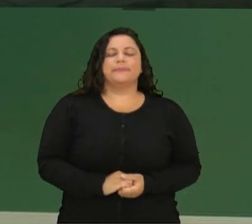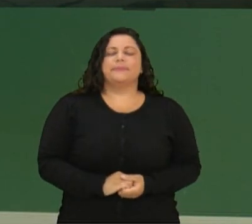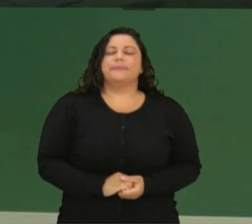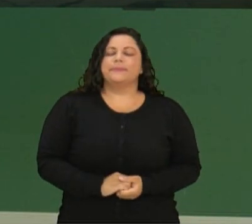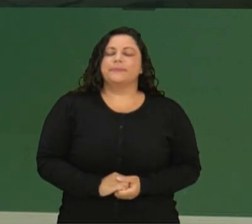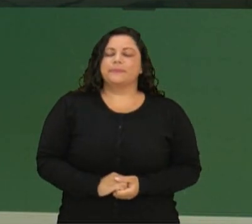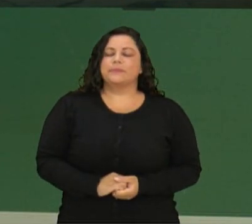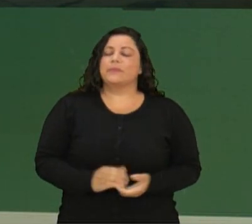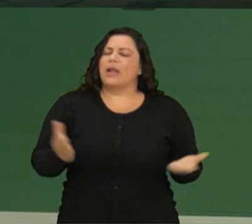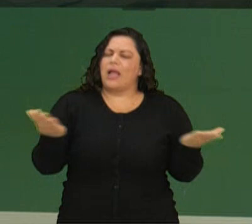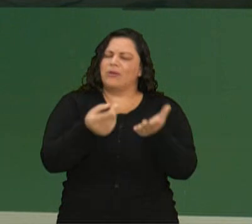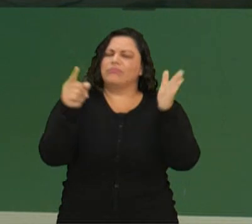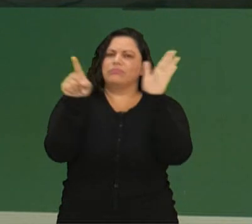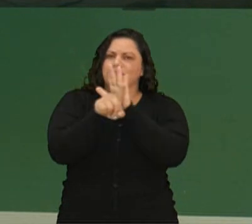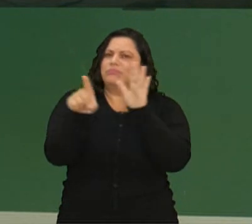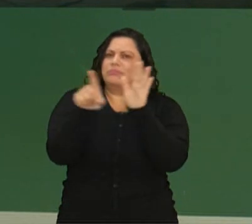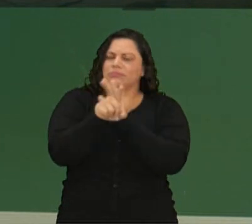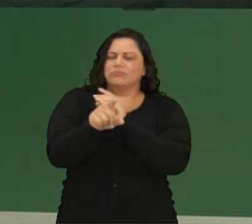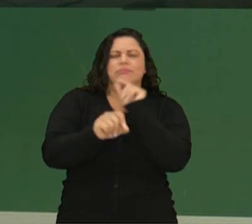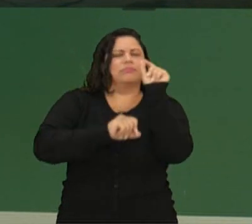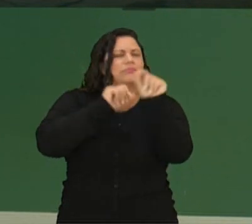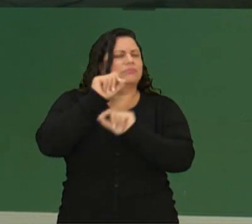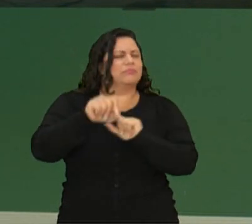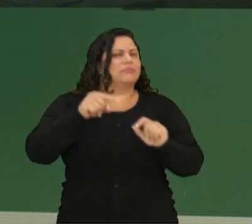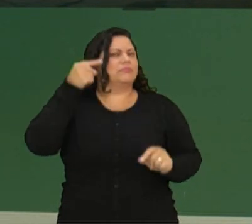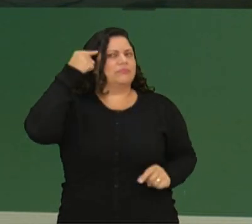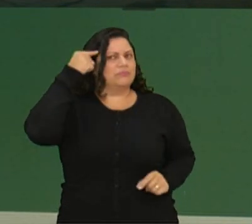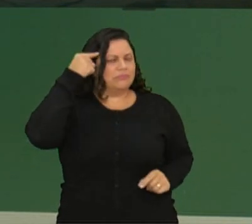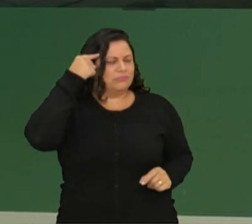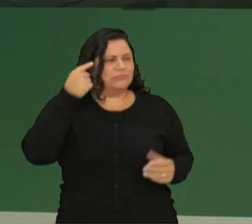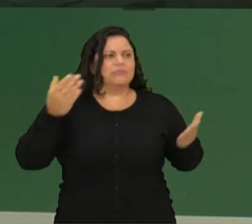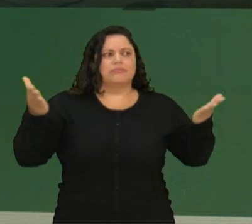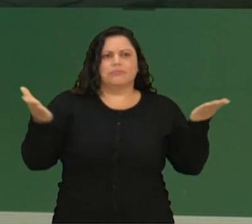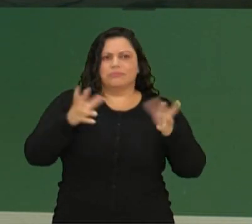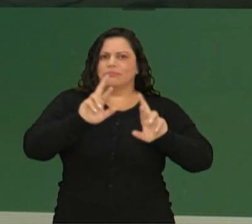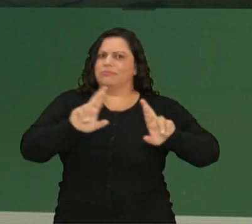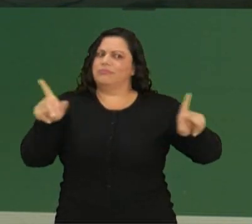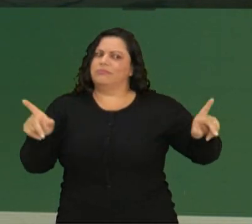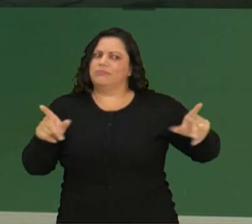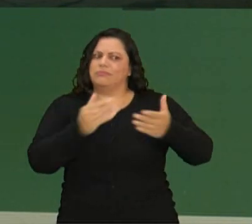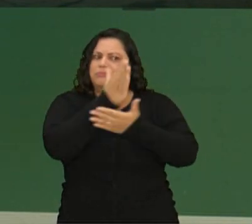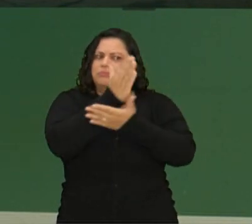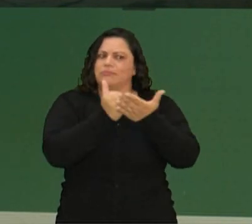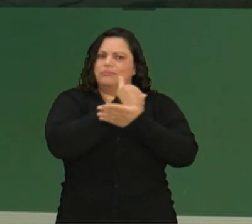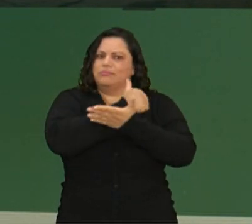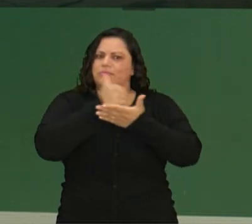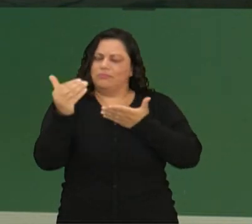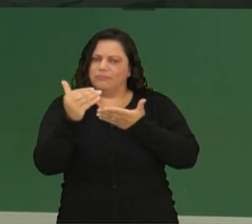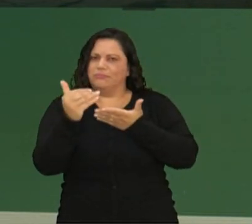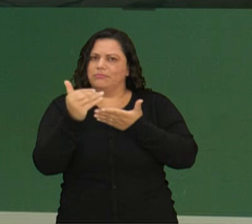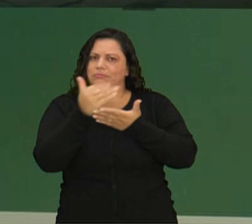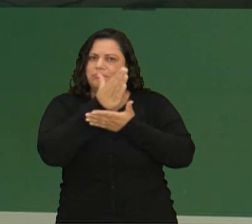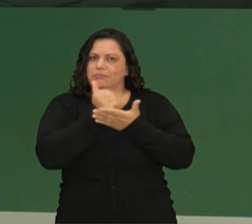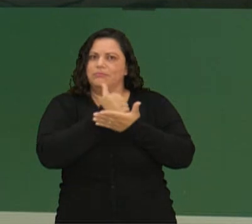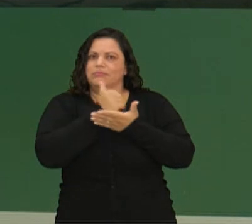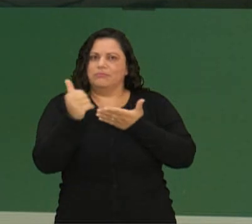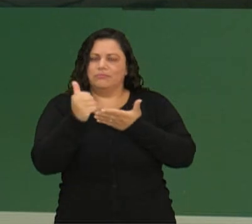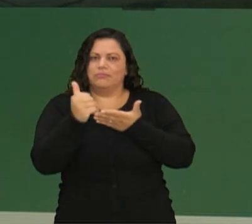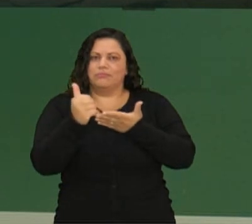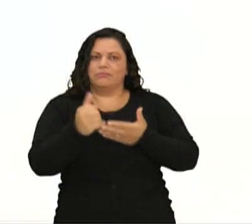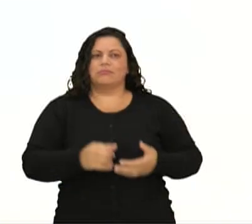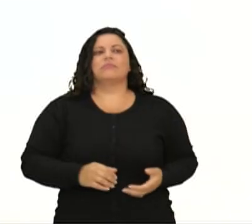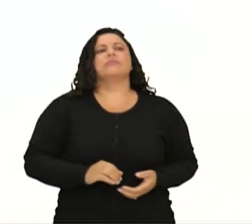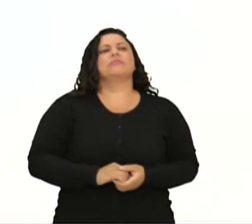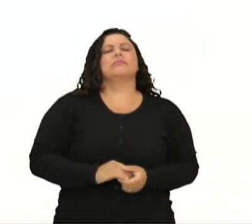Vamos fazer um quiz para ver se você já memorizou sobre as divisões aí, as cavidades do coração? O coração humano,